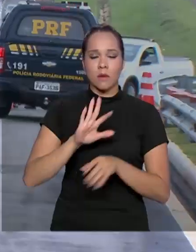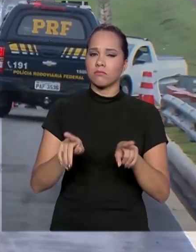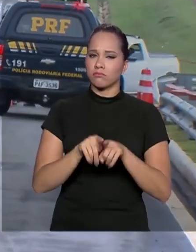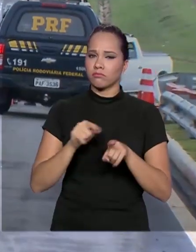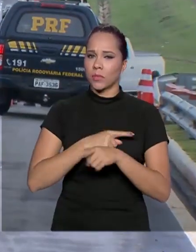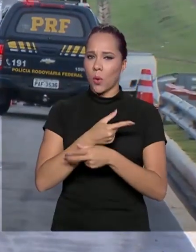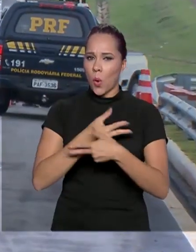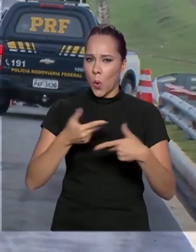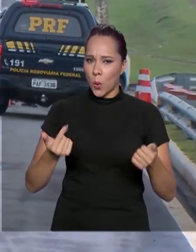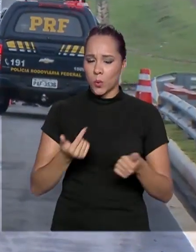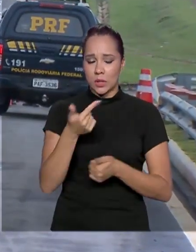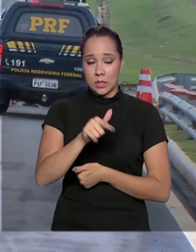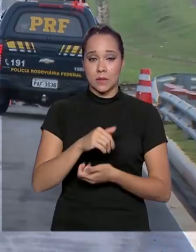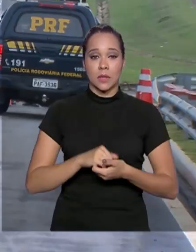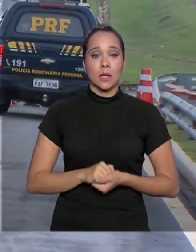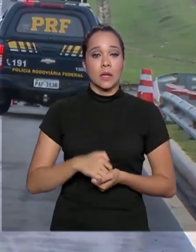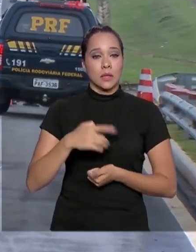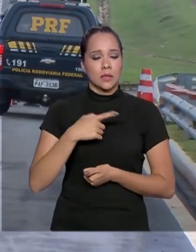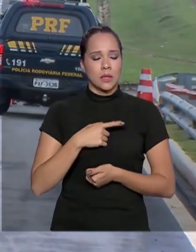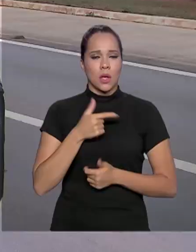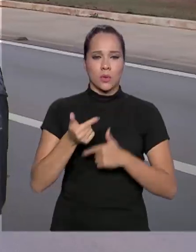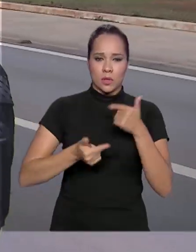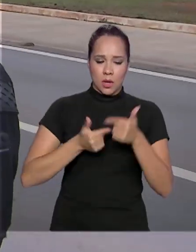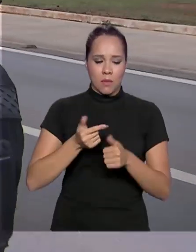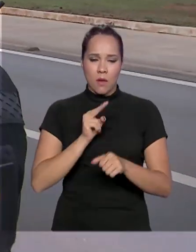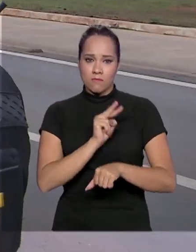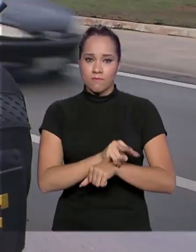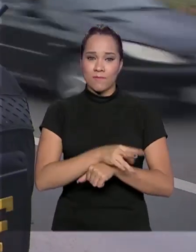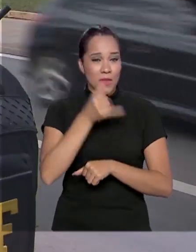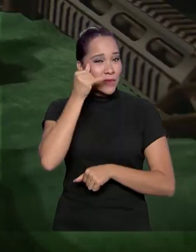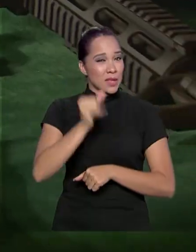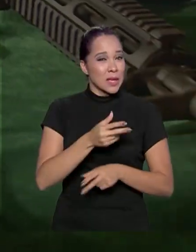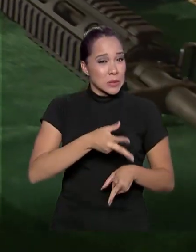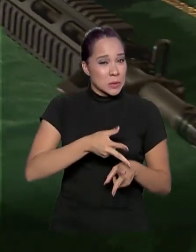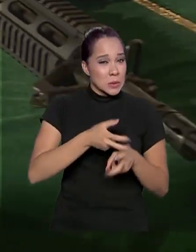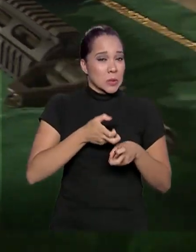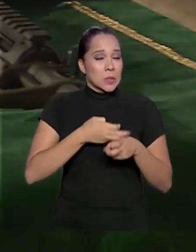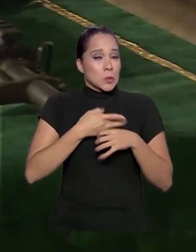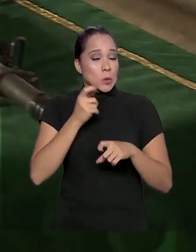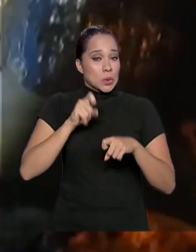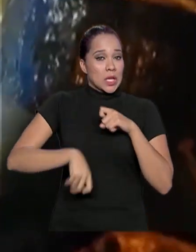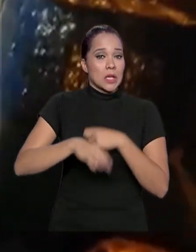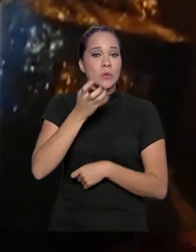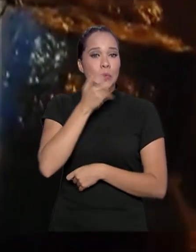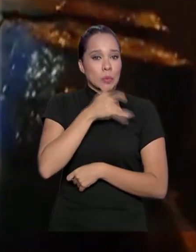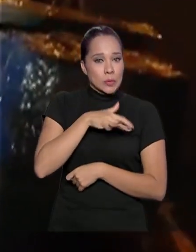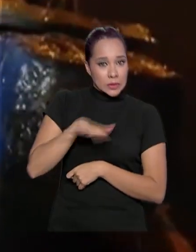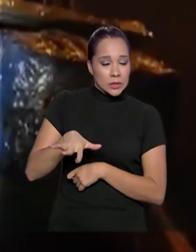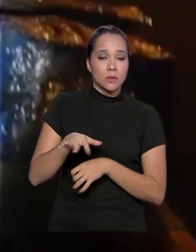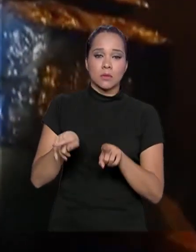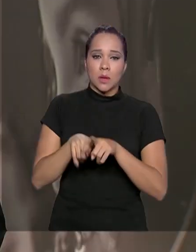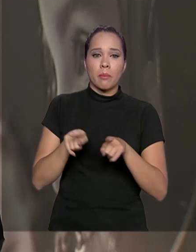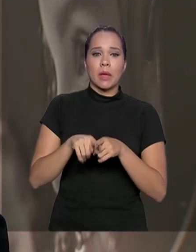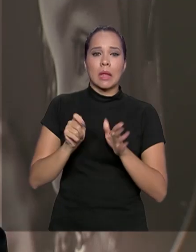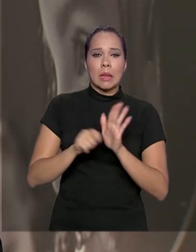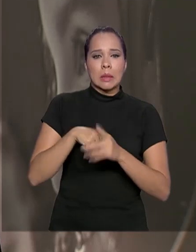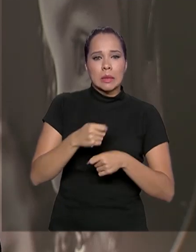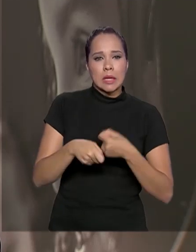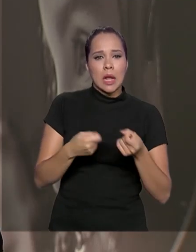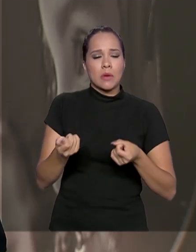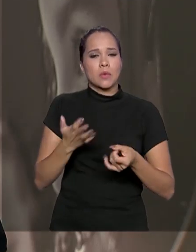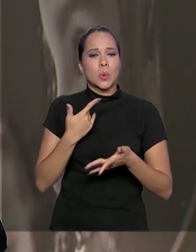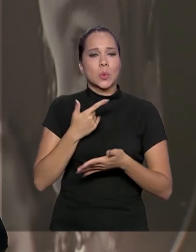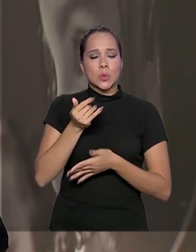frentes. As operações visam o combate à exploração sexual infantil e ao tráfico de armas e drogas. No ano de